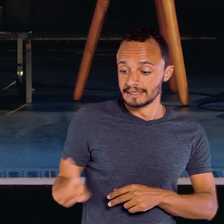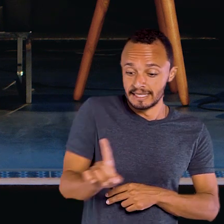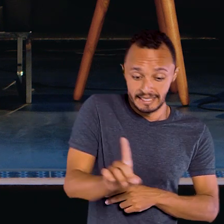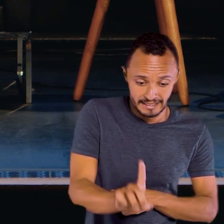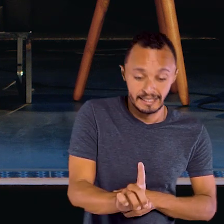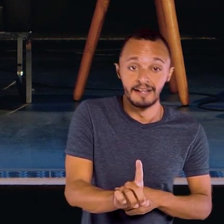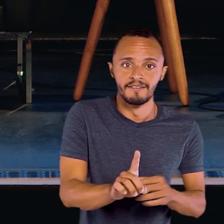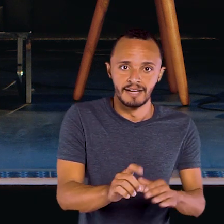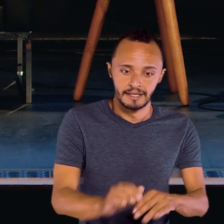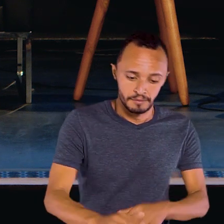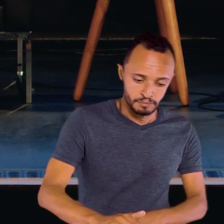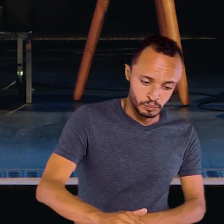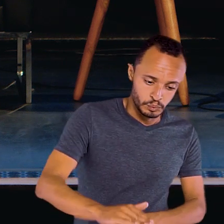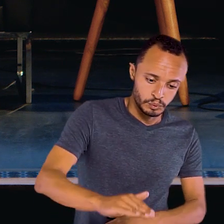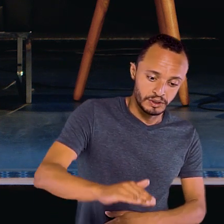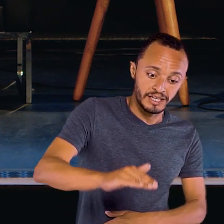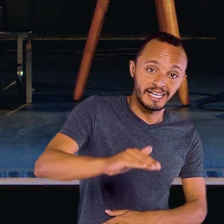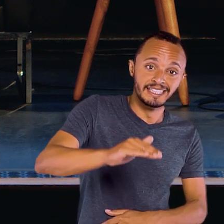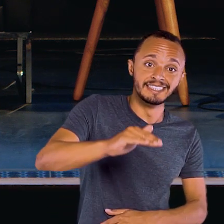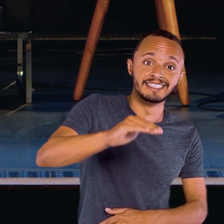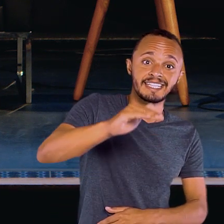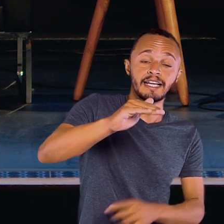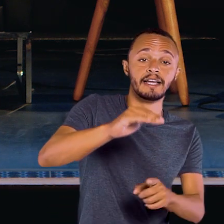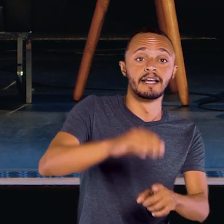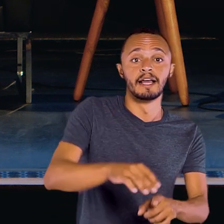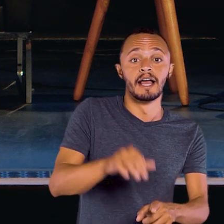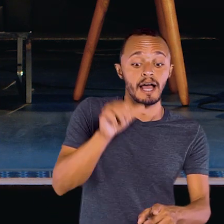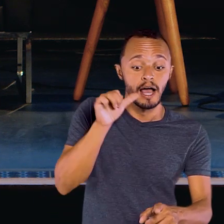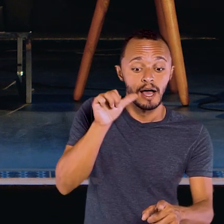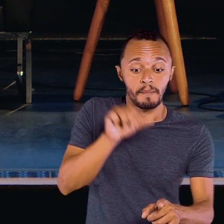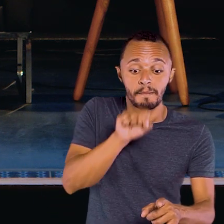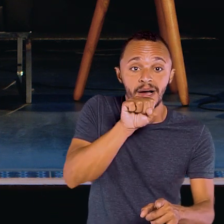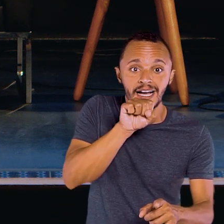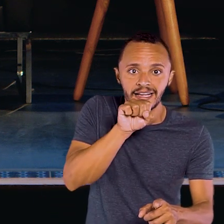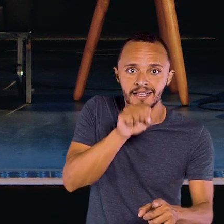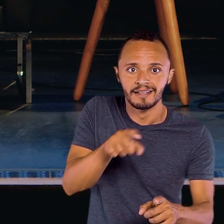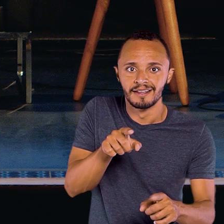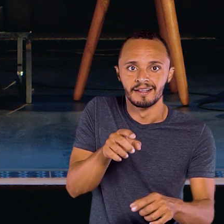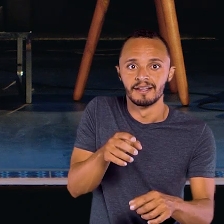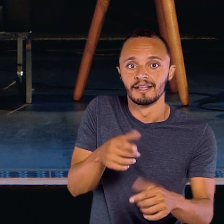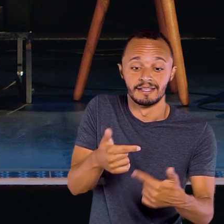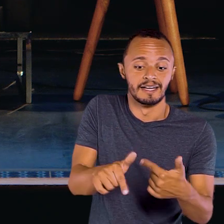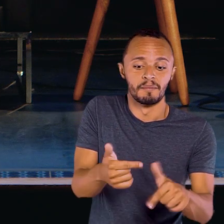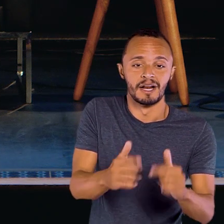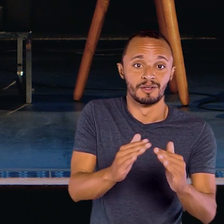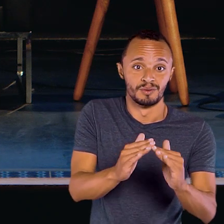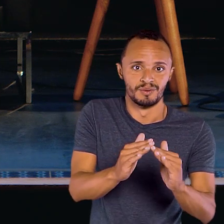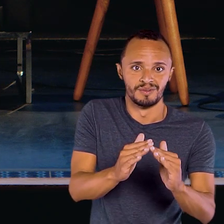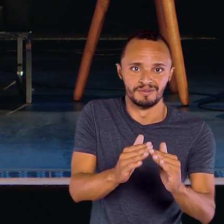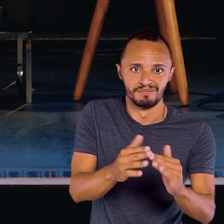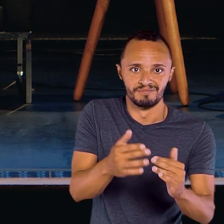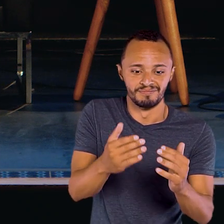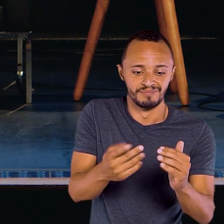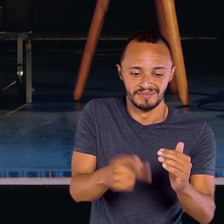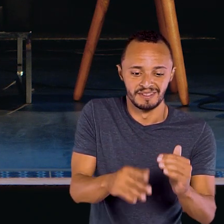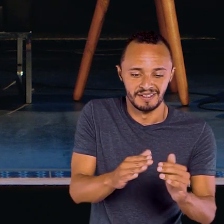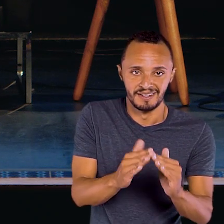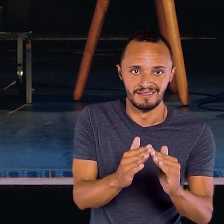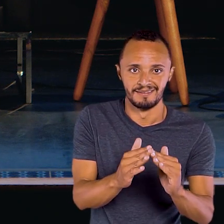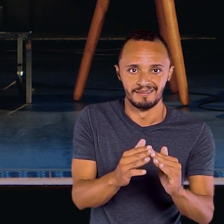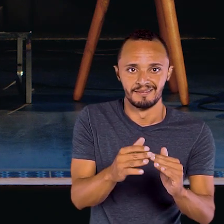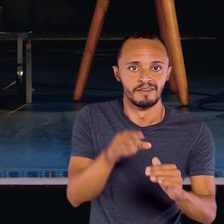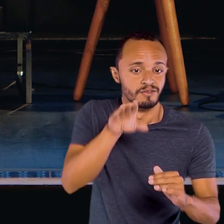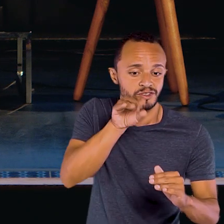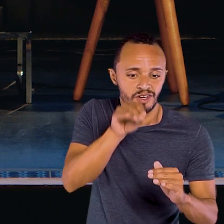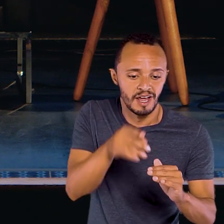né? Acompanhando a mãe como empregada doméstica. E ela vai evoluindo nesse processo, né? E não se torna também uma